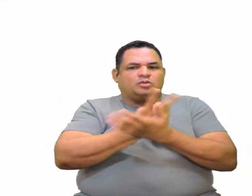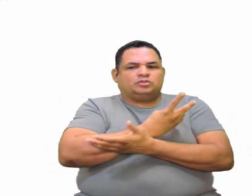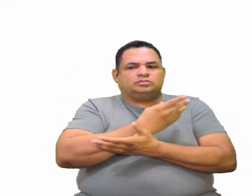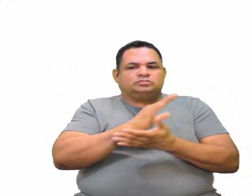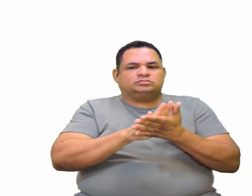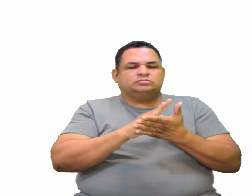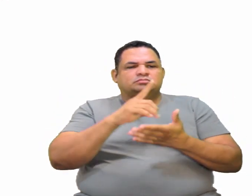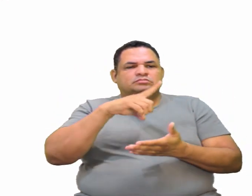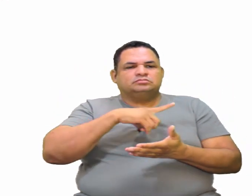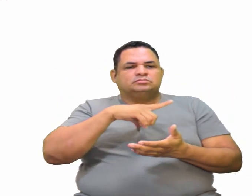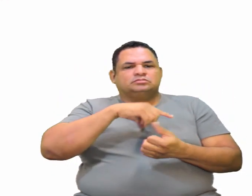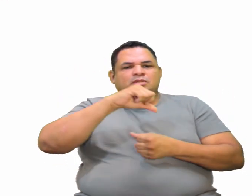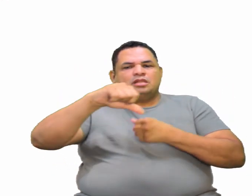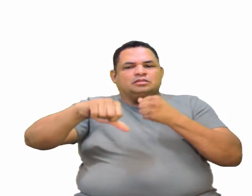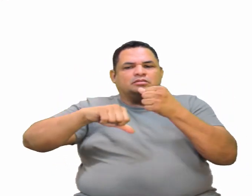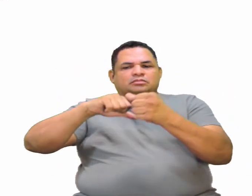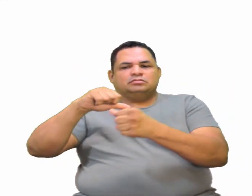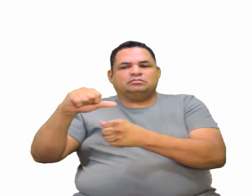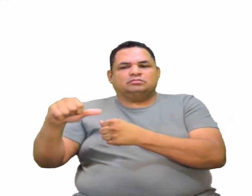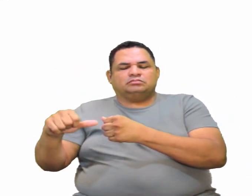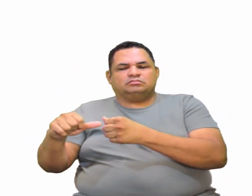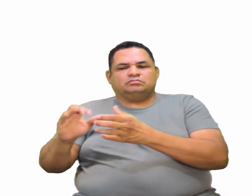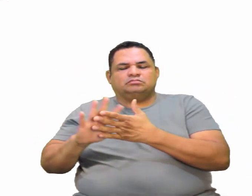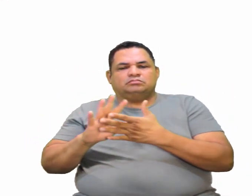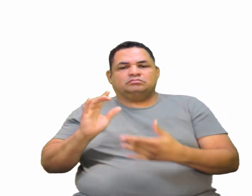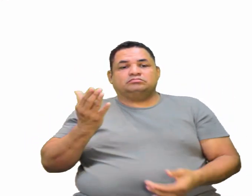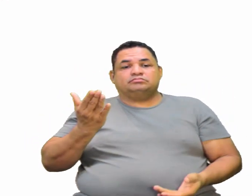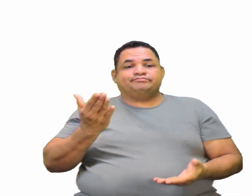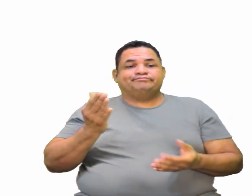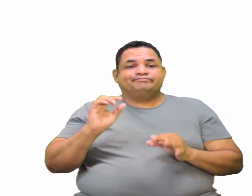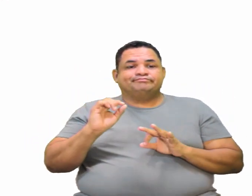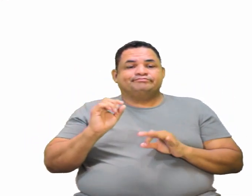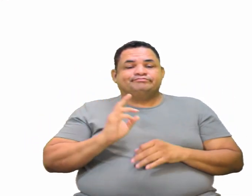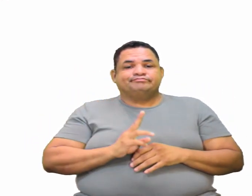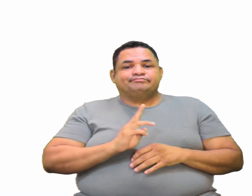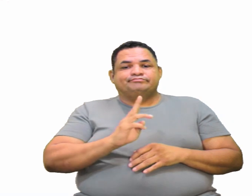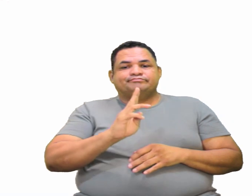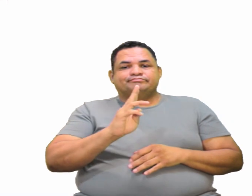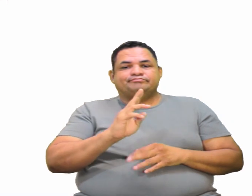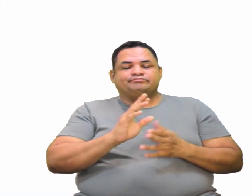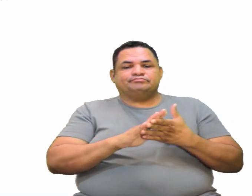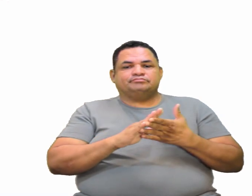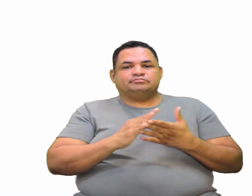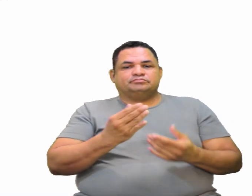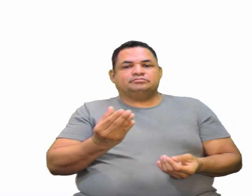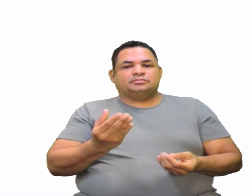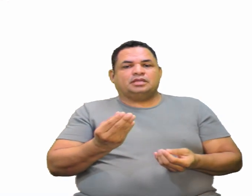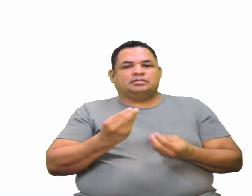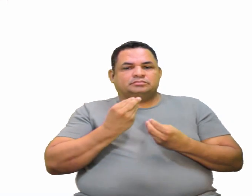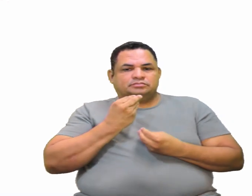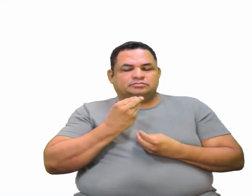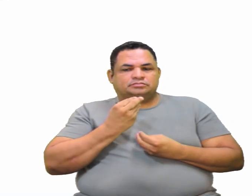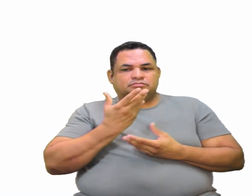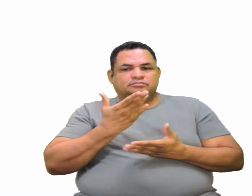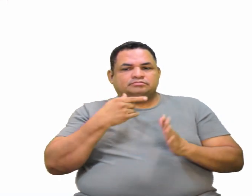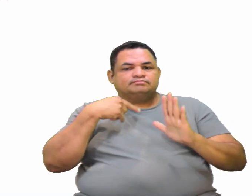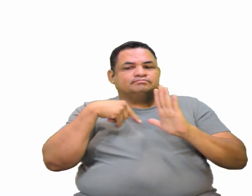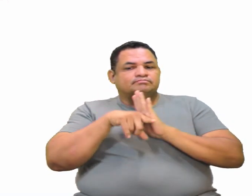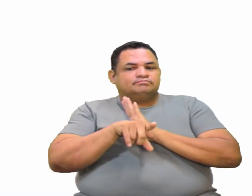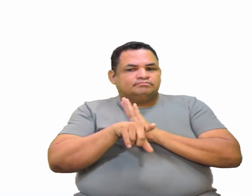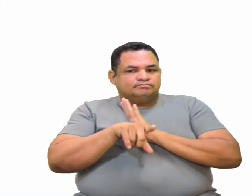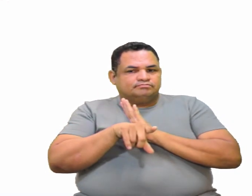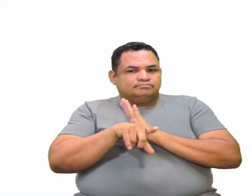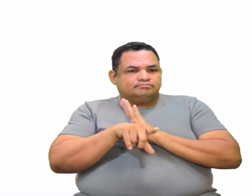provocam essas alterações, essas transformações, e que o processo que aqui está solicitando é